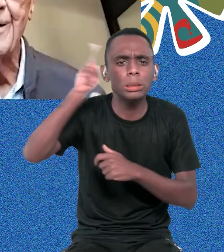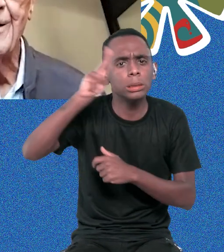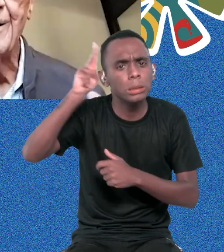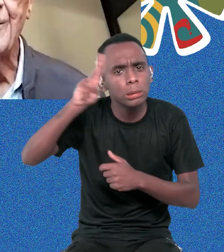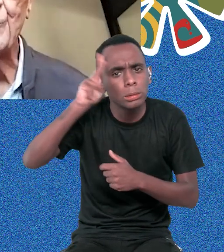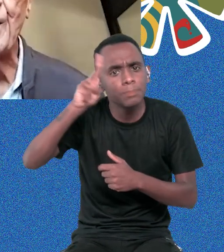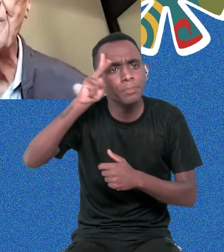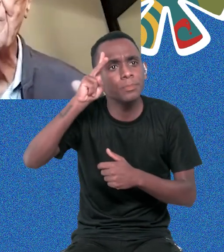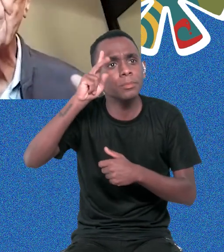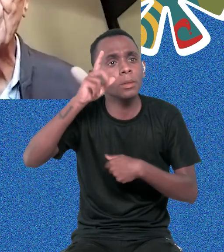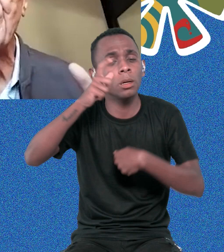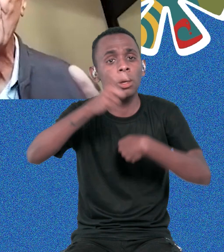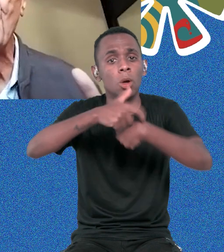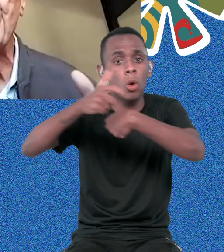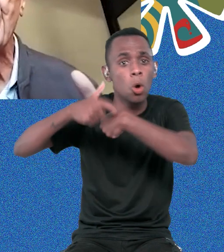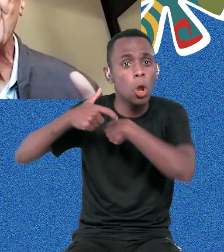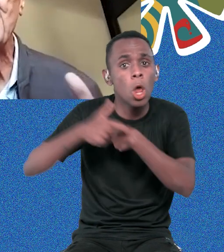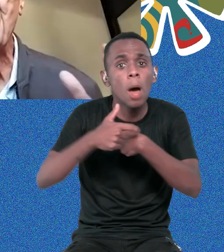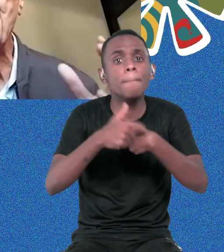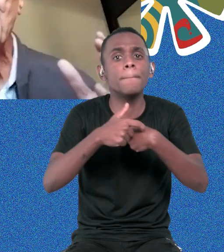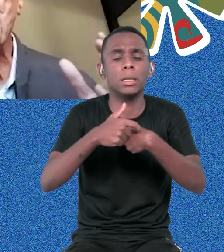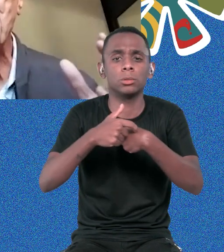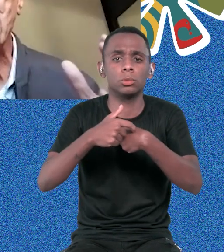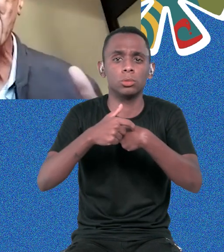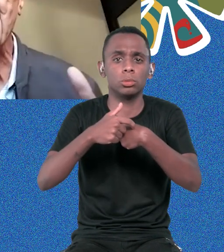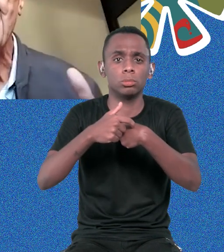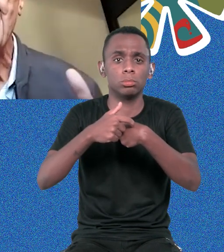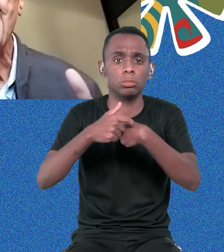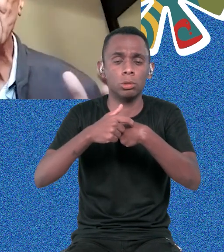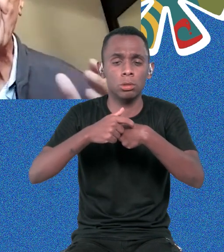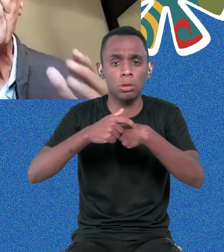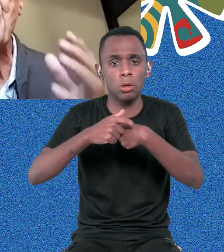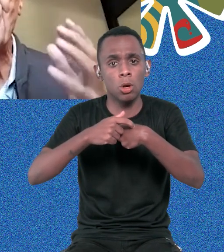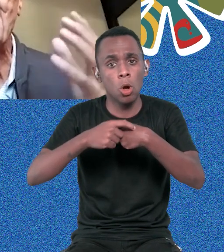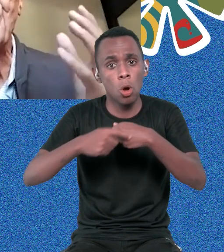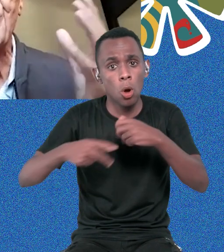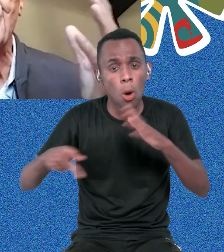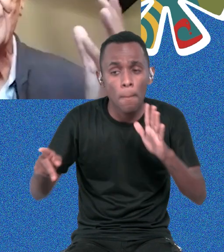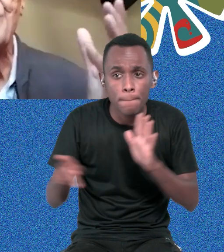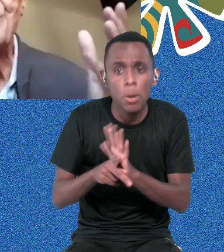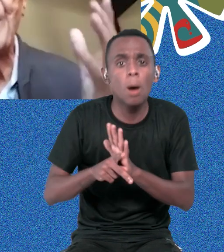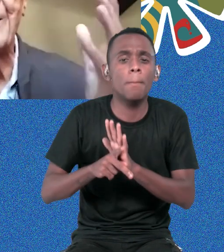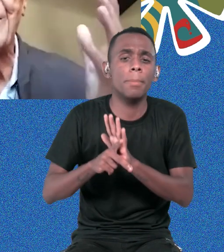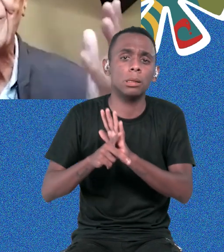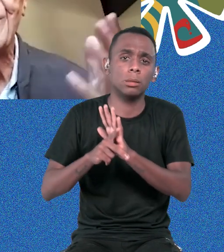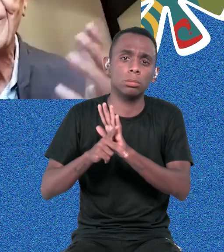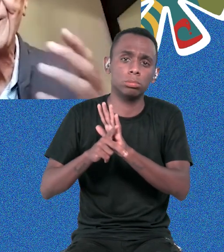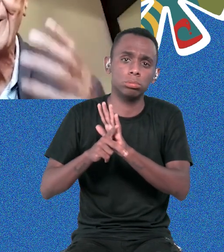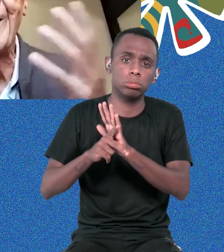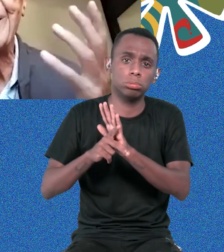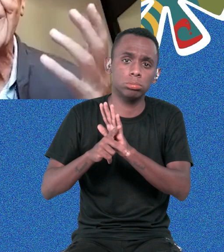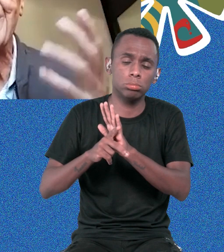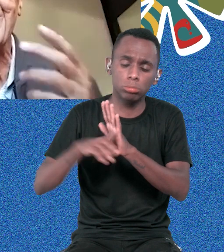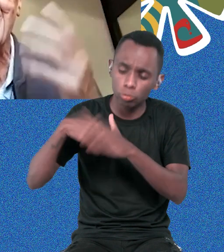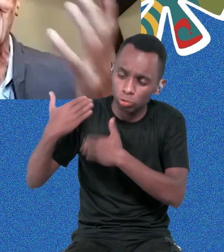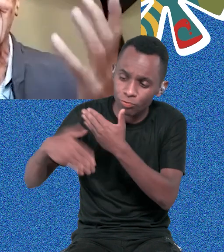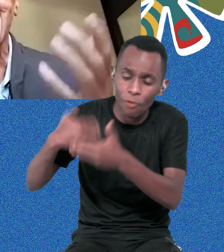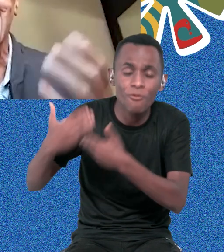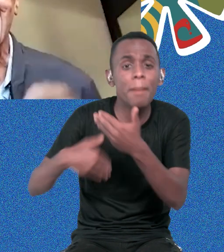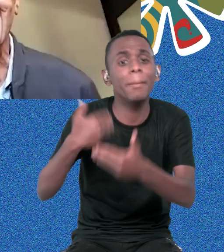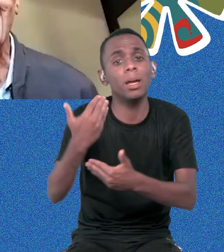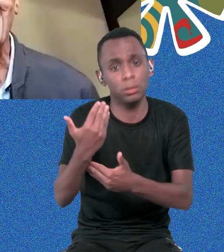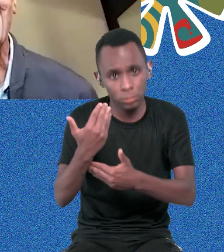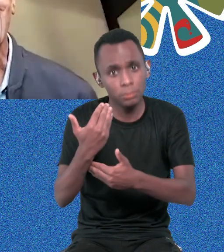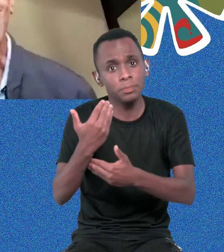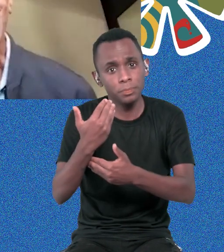história, no tempo da colônia, no tempo do império, no tempo do império que decreta